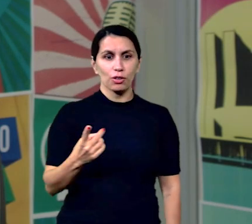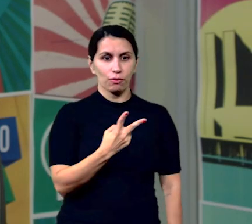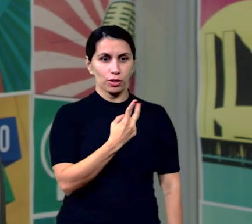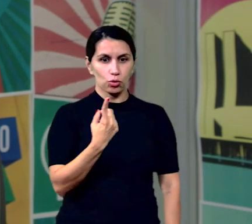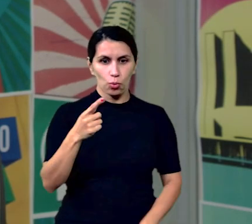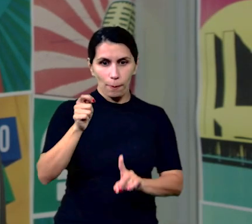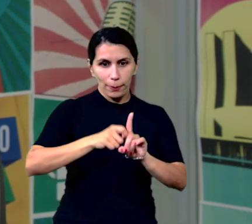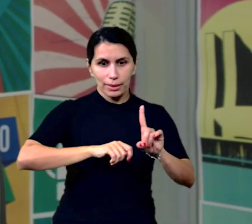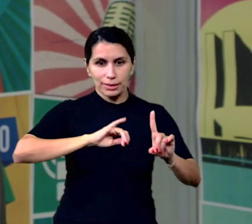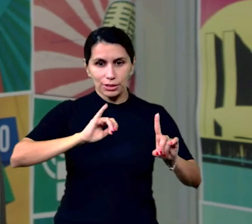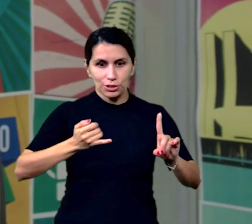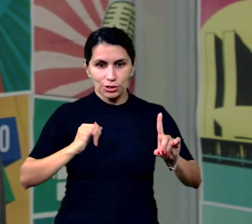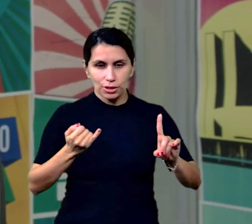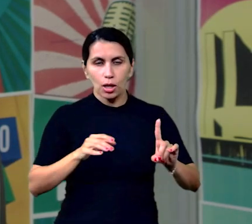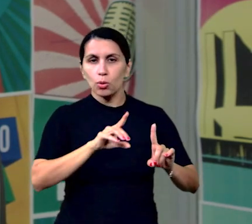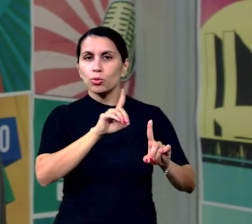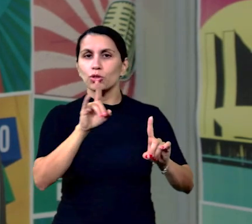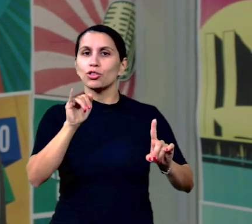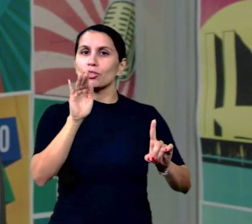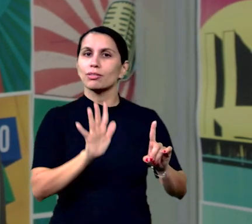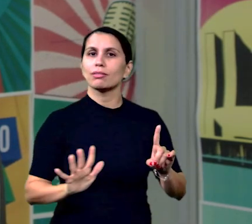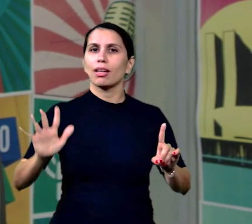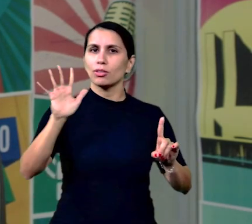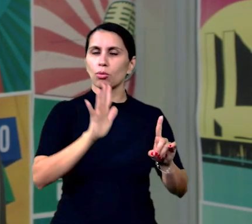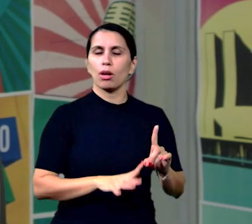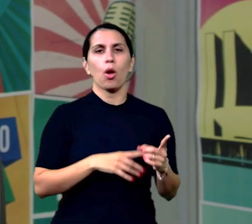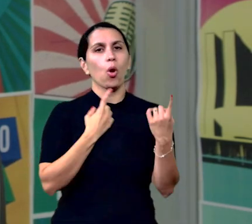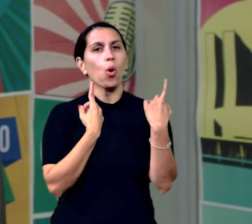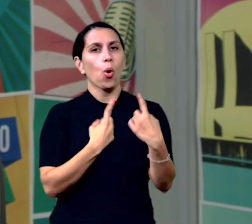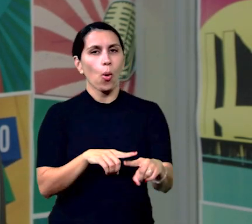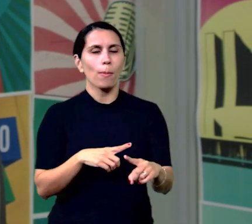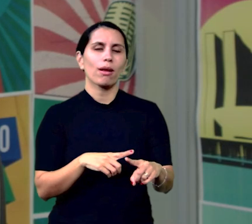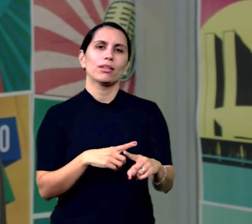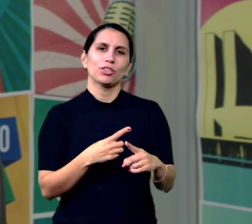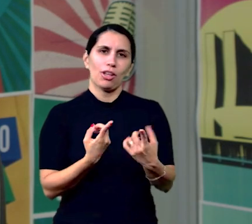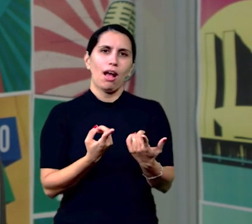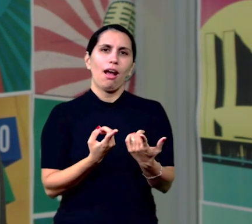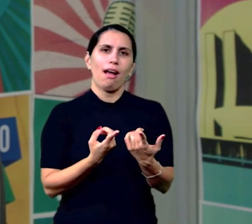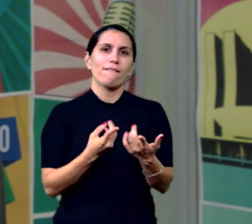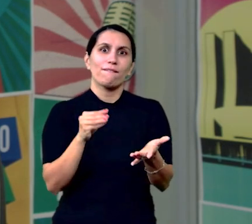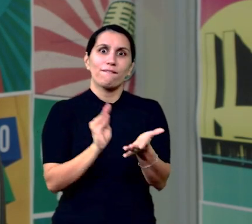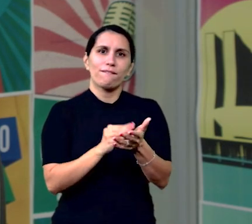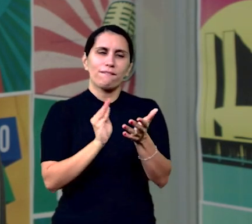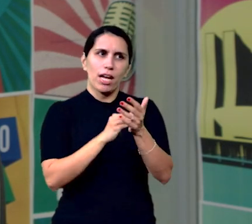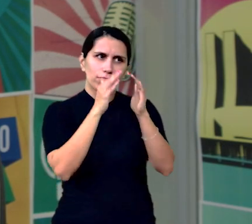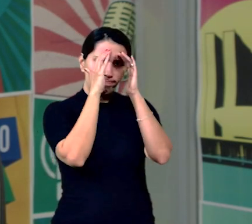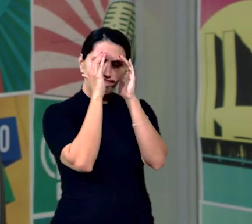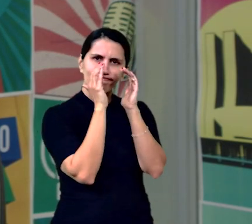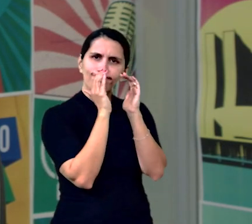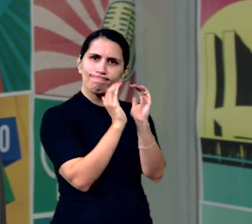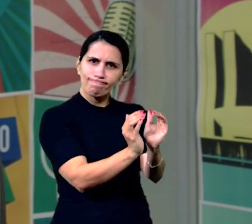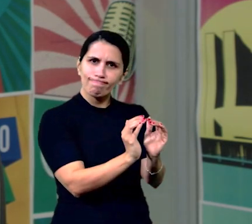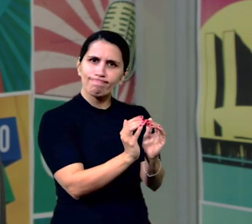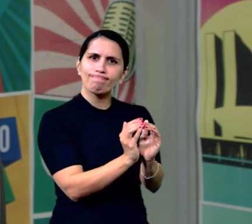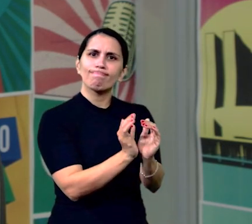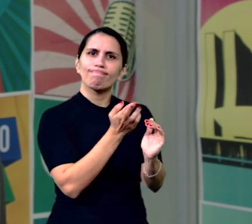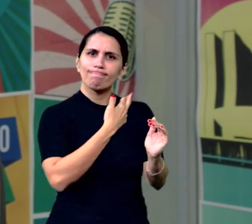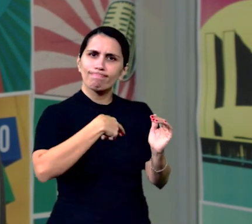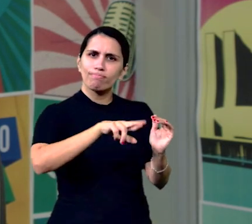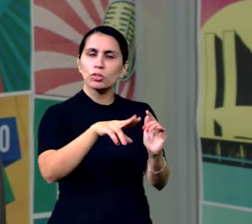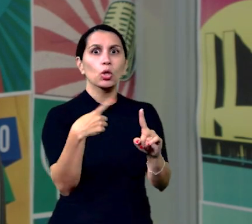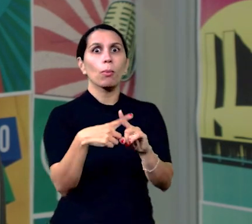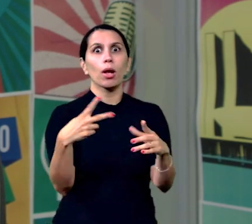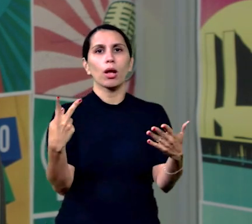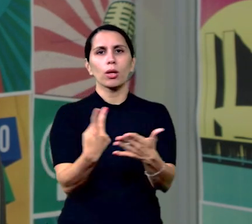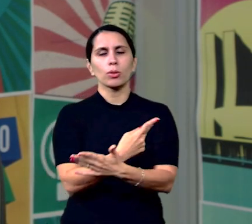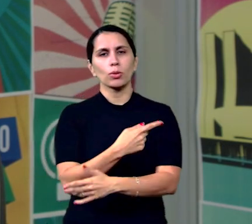de janeiro, né, que é o chamado Dia Nacional de Combate à Intolerância Religiosa, por que que a gente surge essa data? Surge